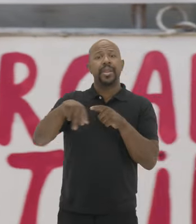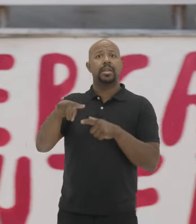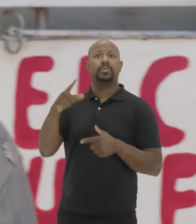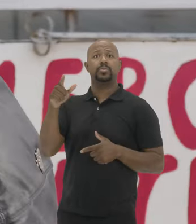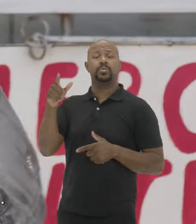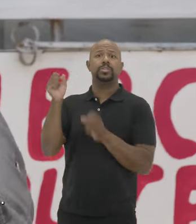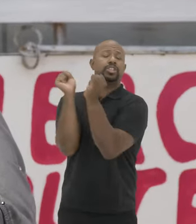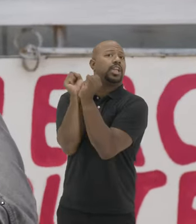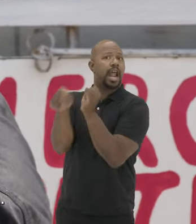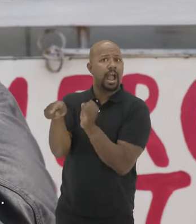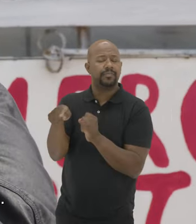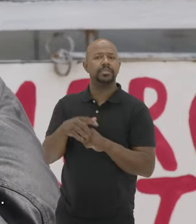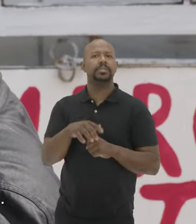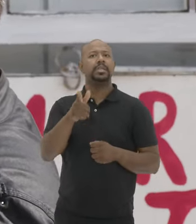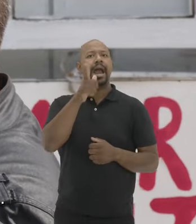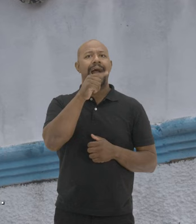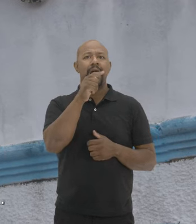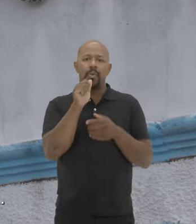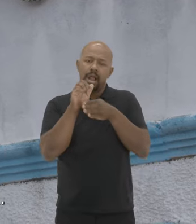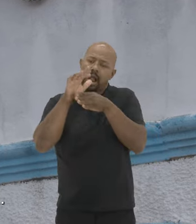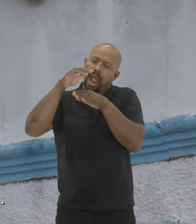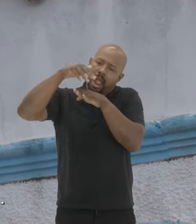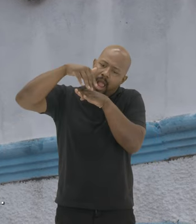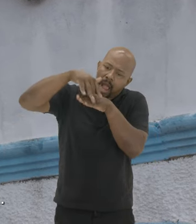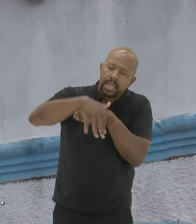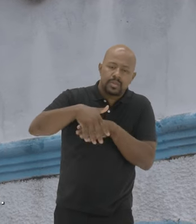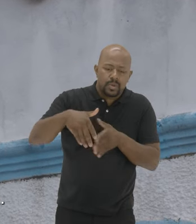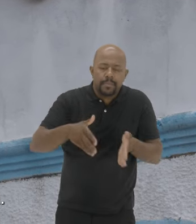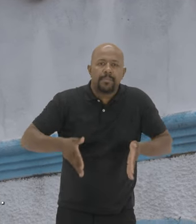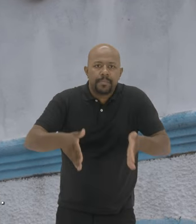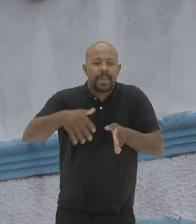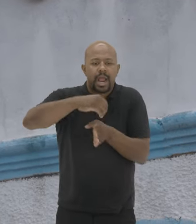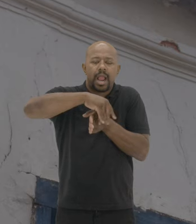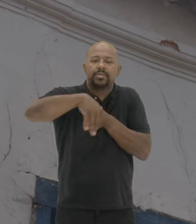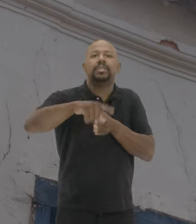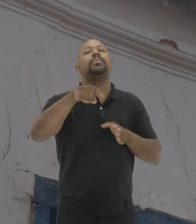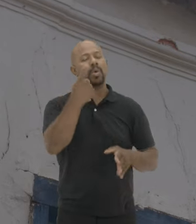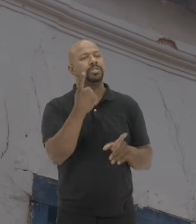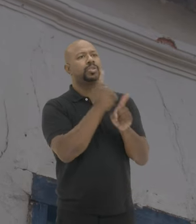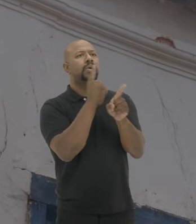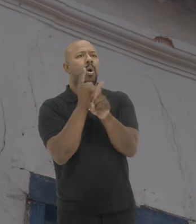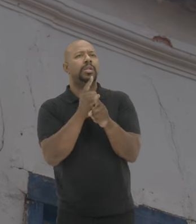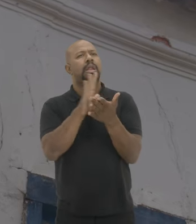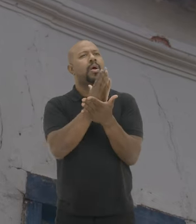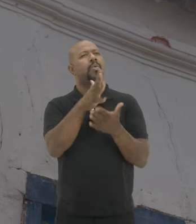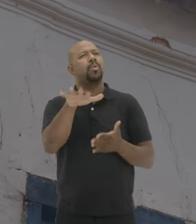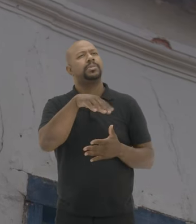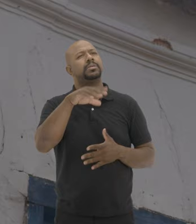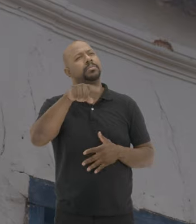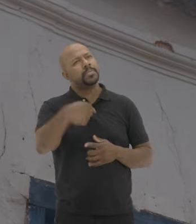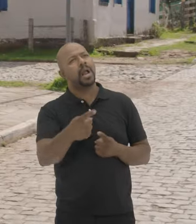escravos e ainda a água caindo para calçada depois a gente encontra algumas um pouquinho